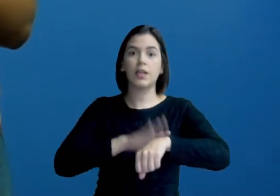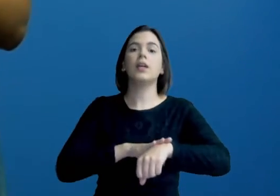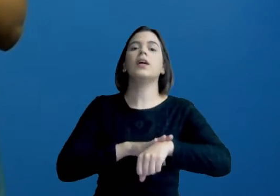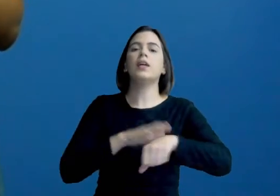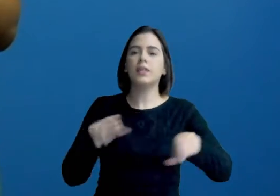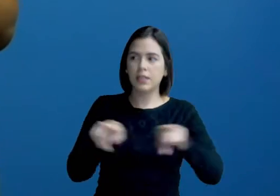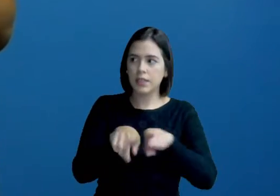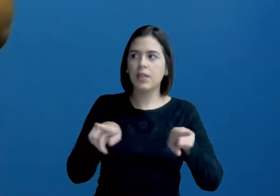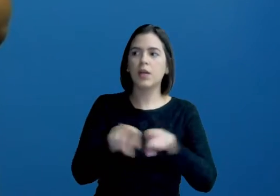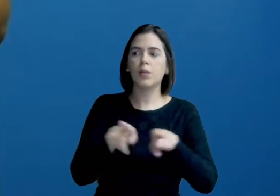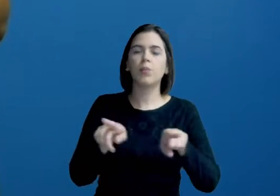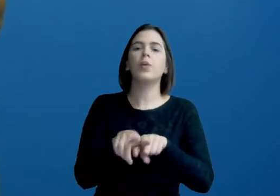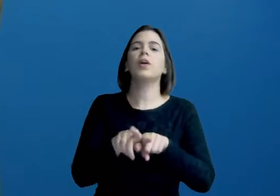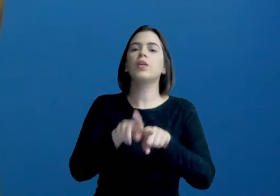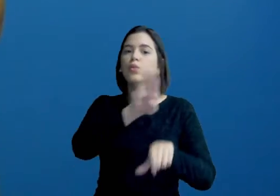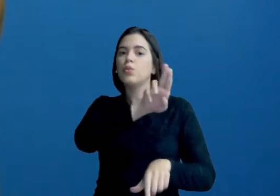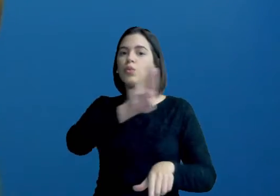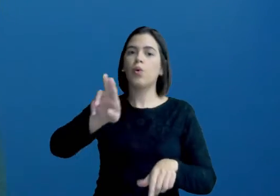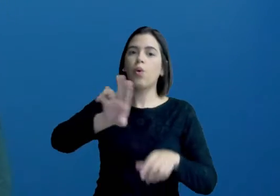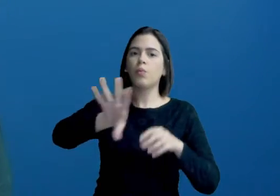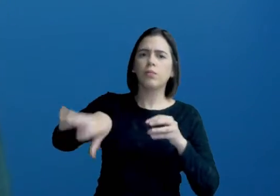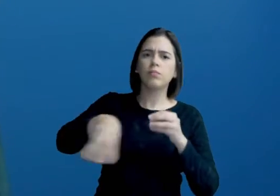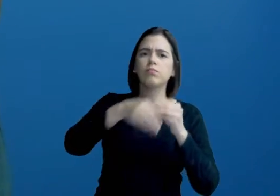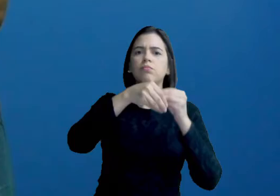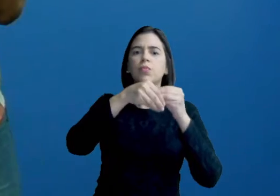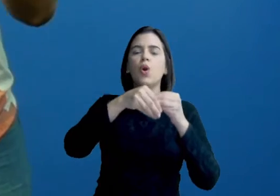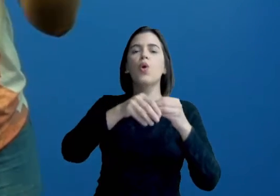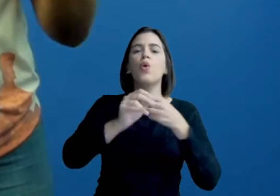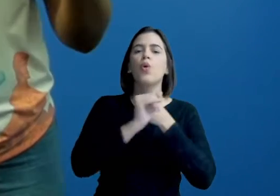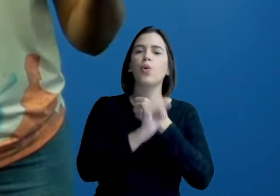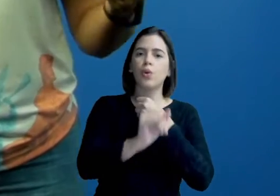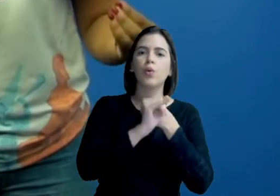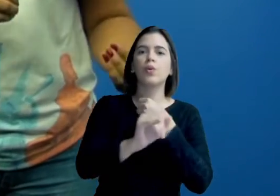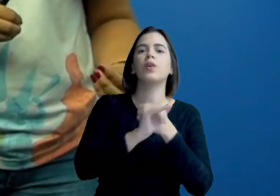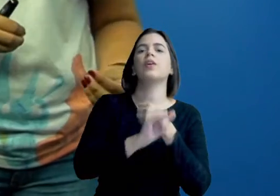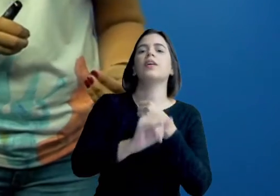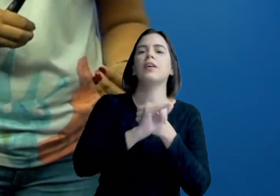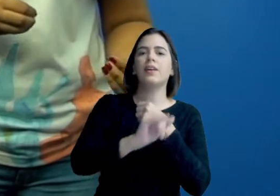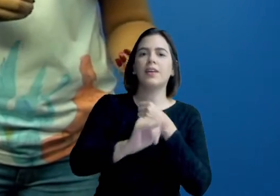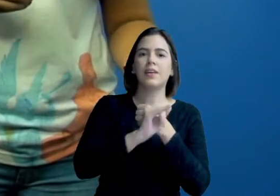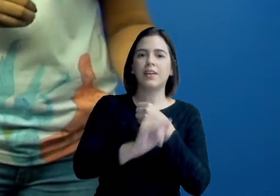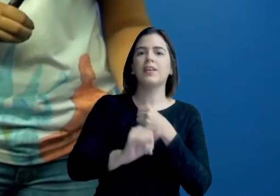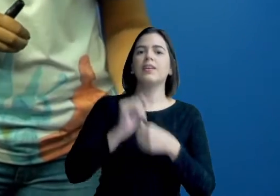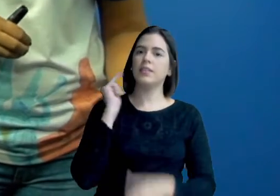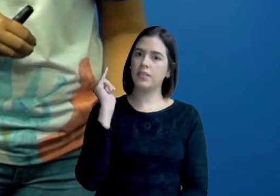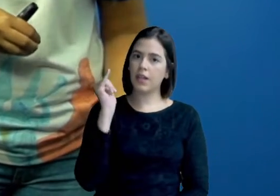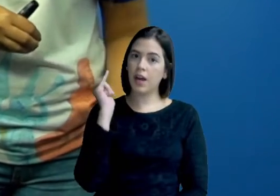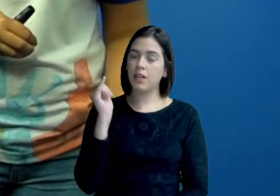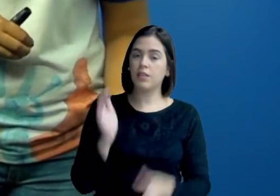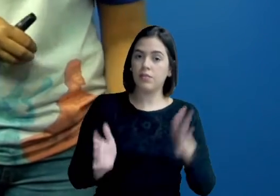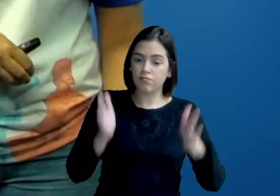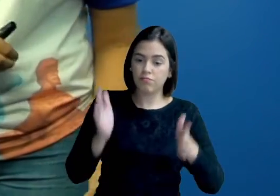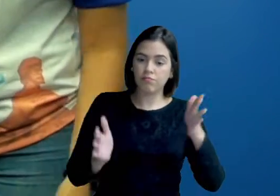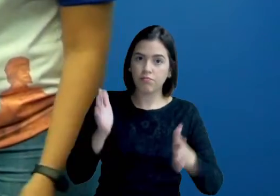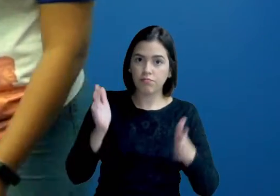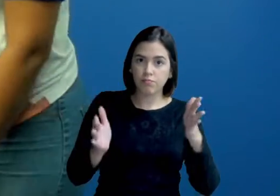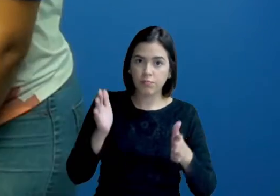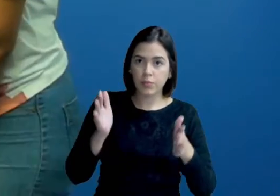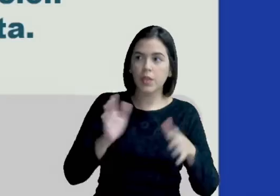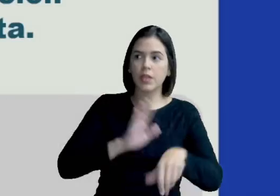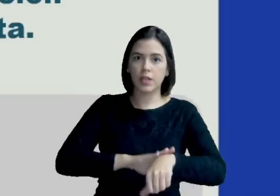faz parte da formação do nome crônica, que são narrativas sobre determinado período, tá